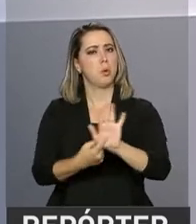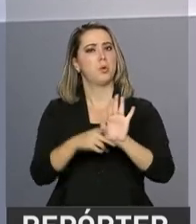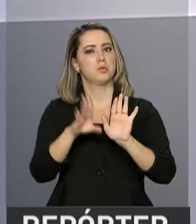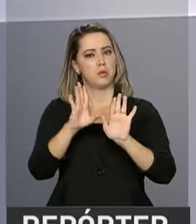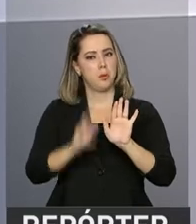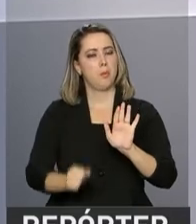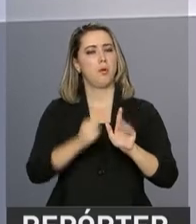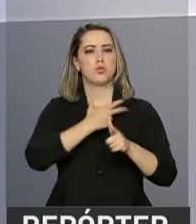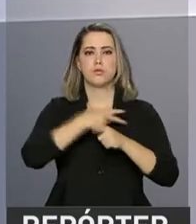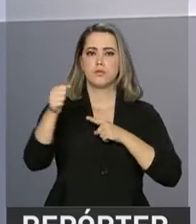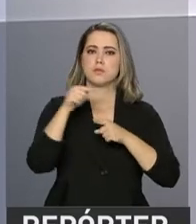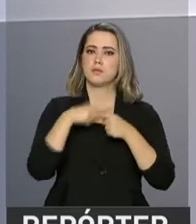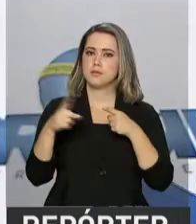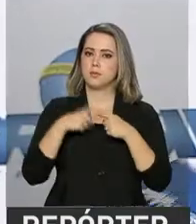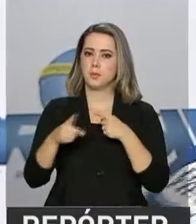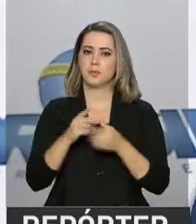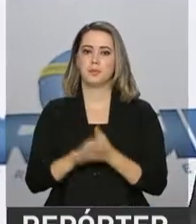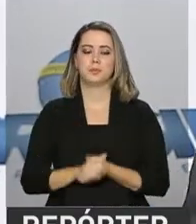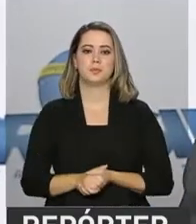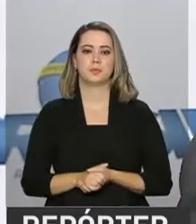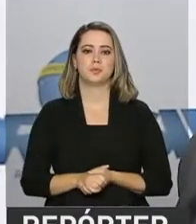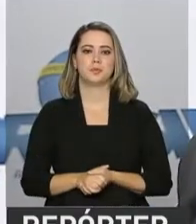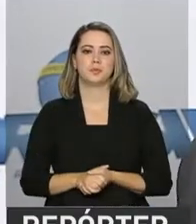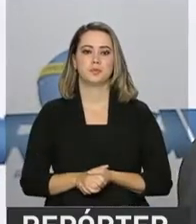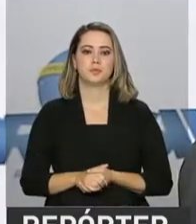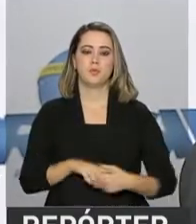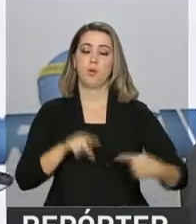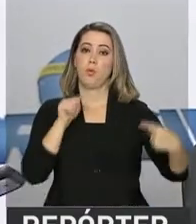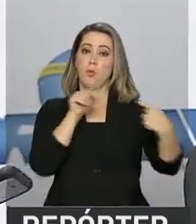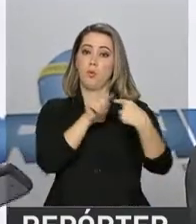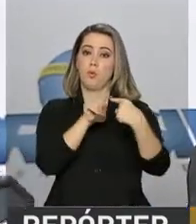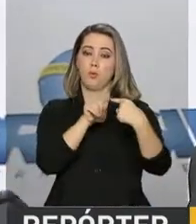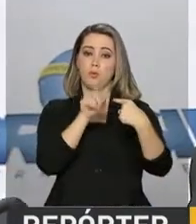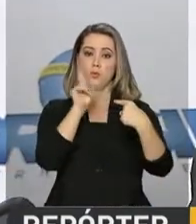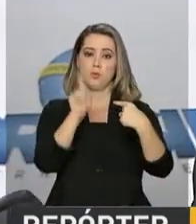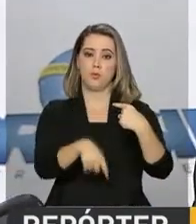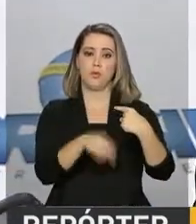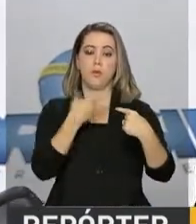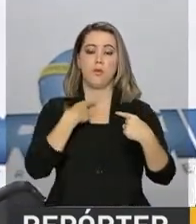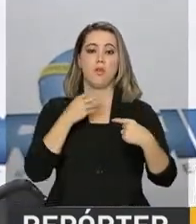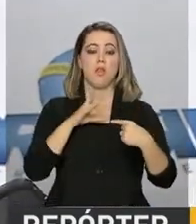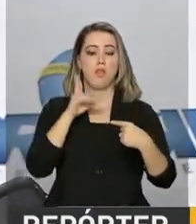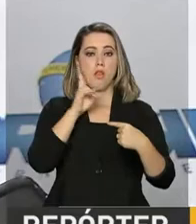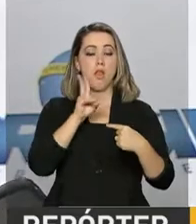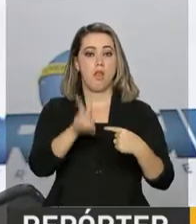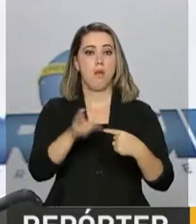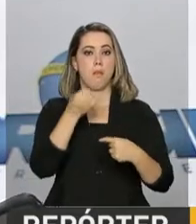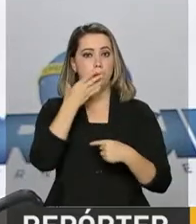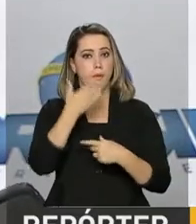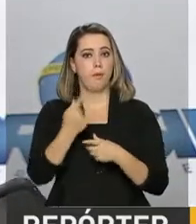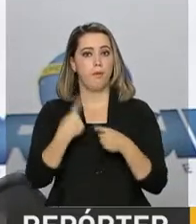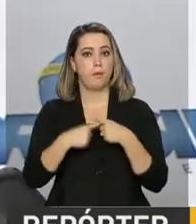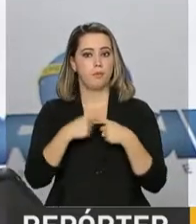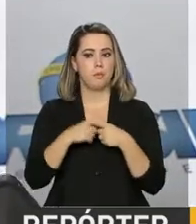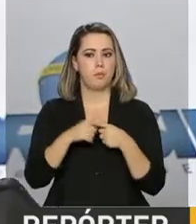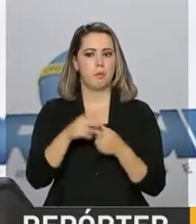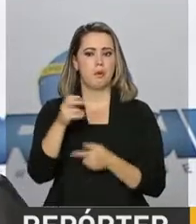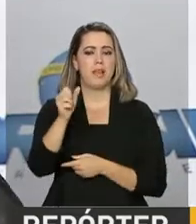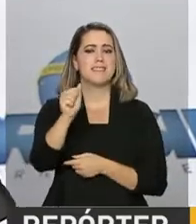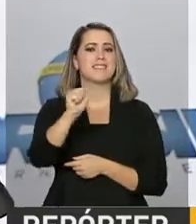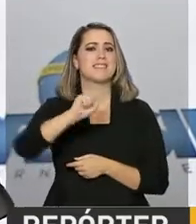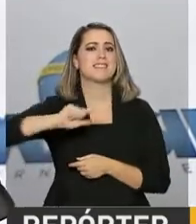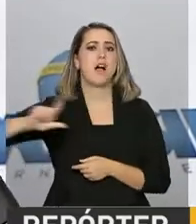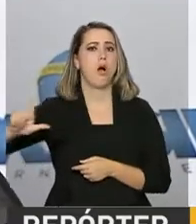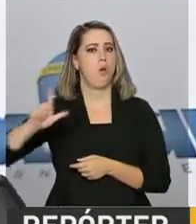esse desafio a meta é ambiciosa porque o excesso de sódio